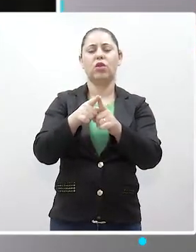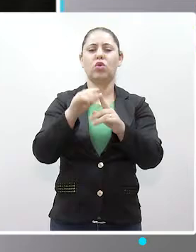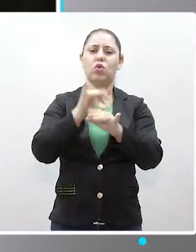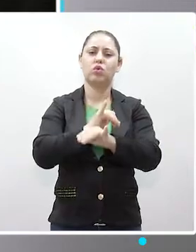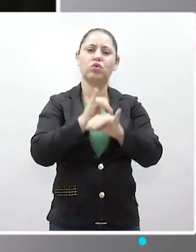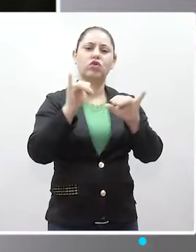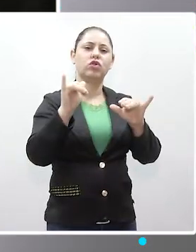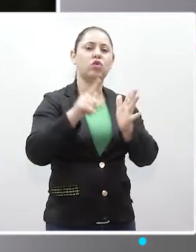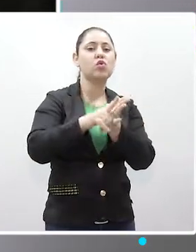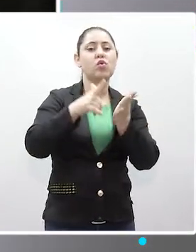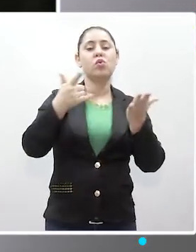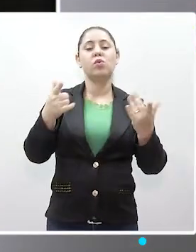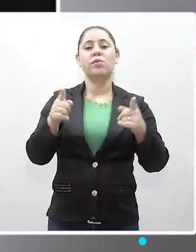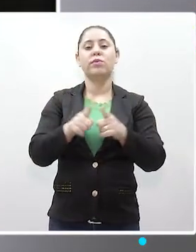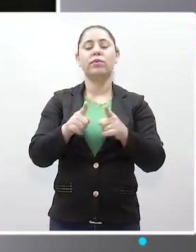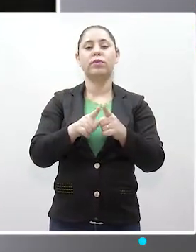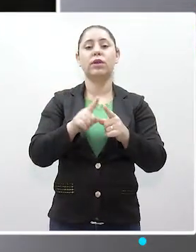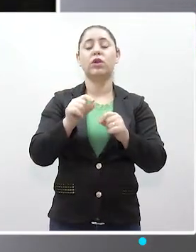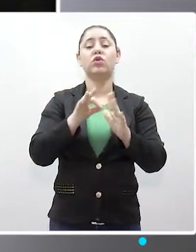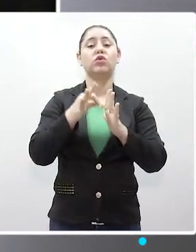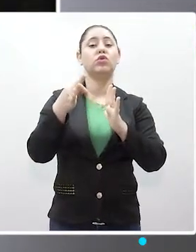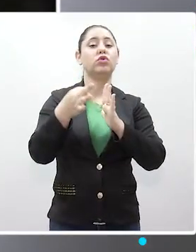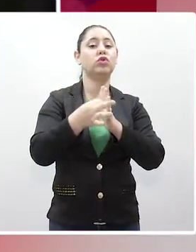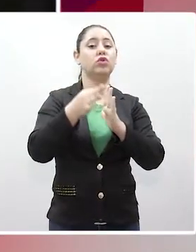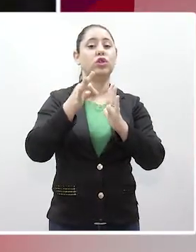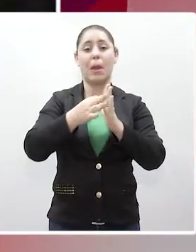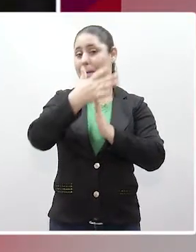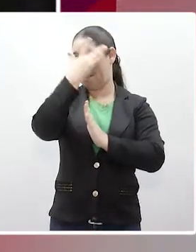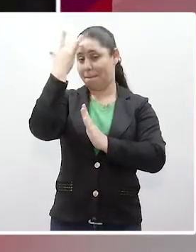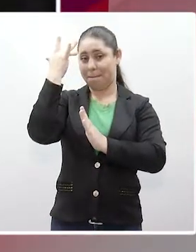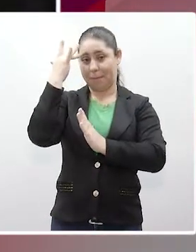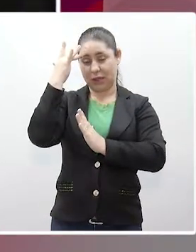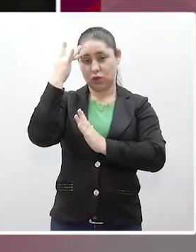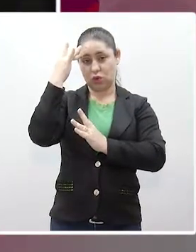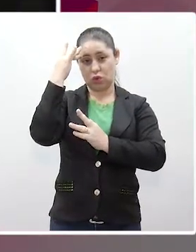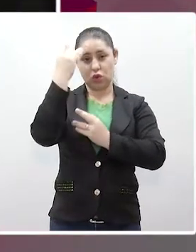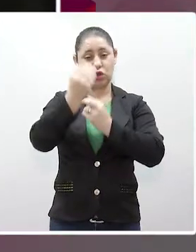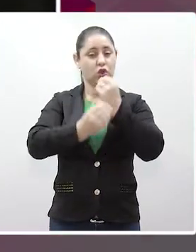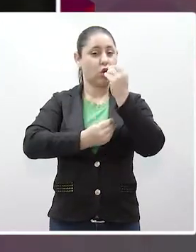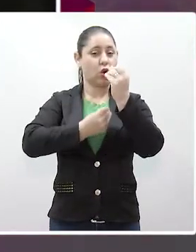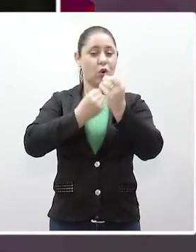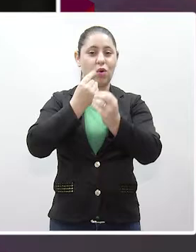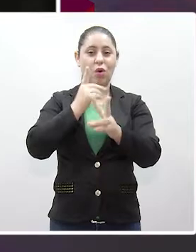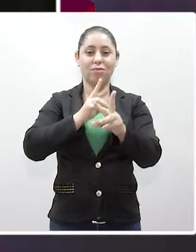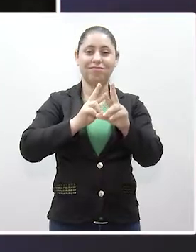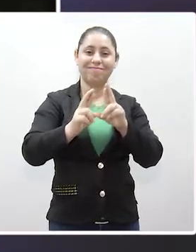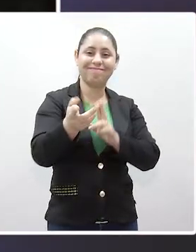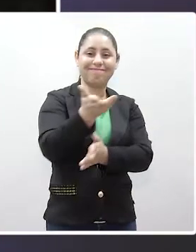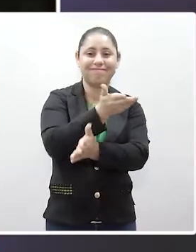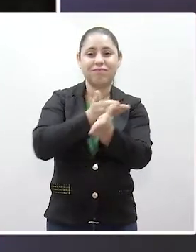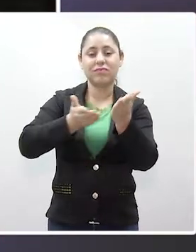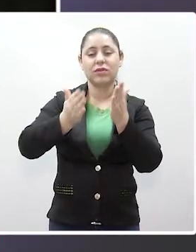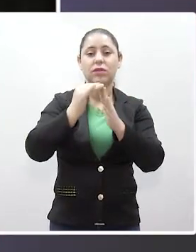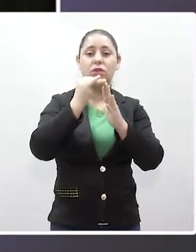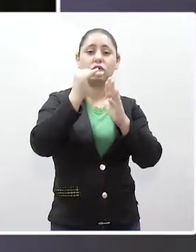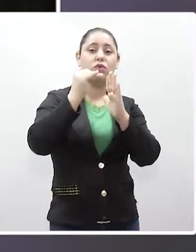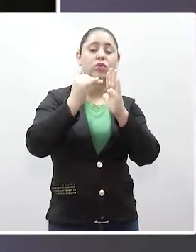de notícia, nos jornais, dando dicas para os locatários de como negociar uma